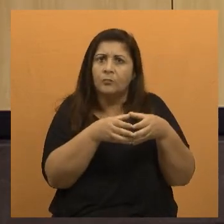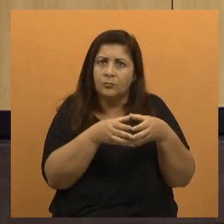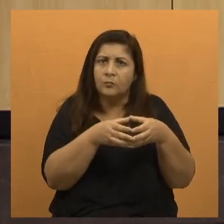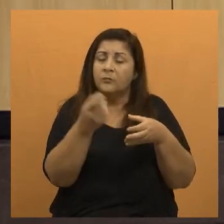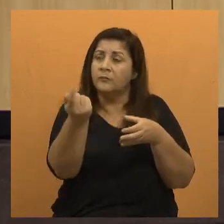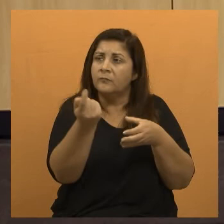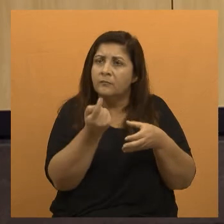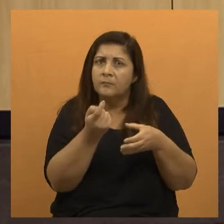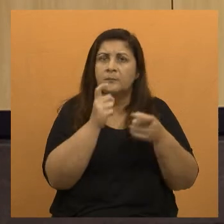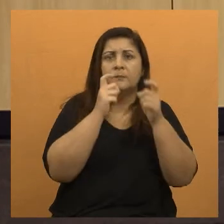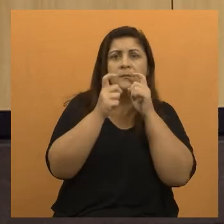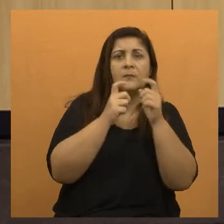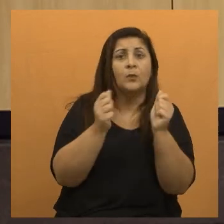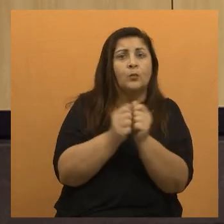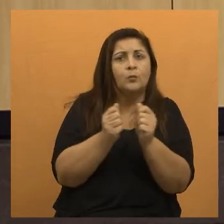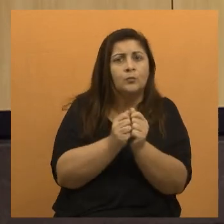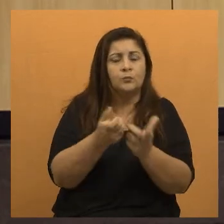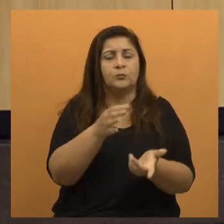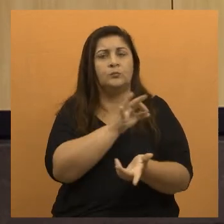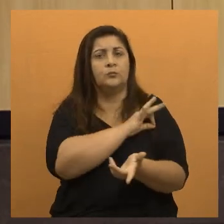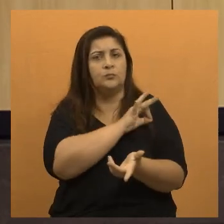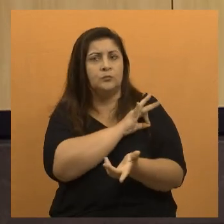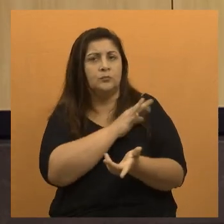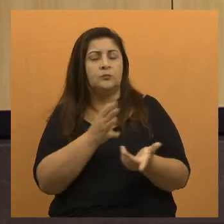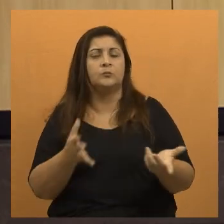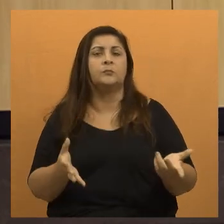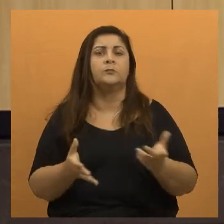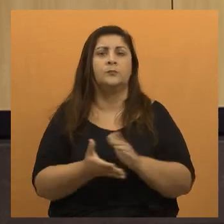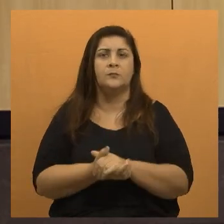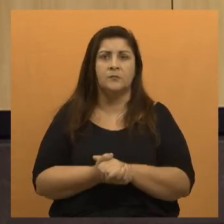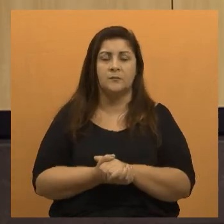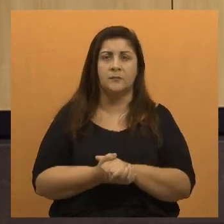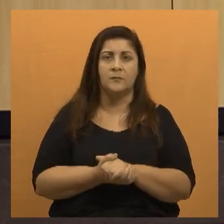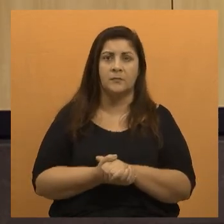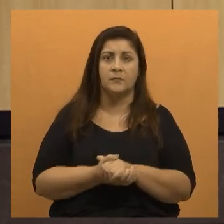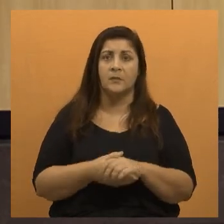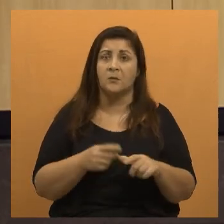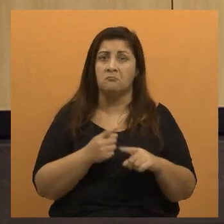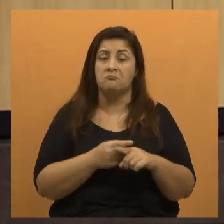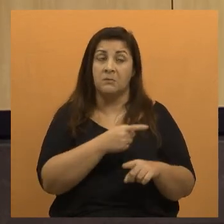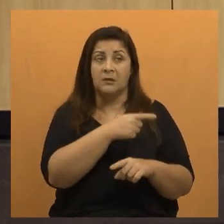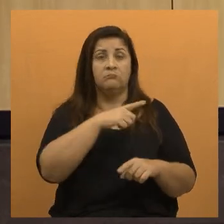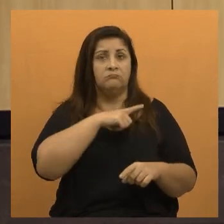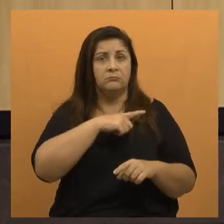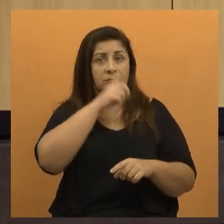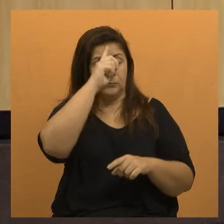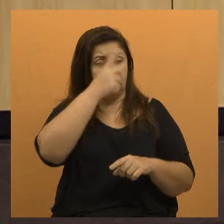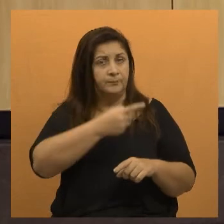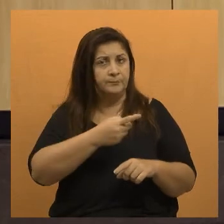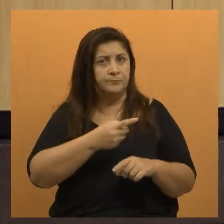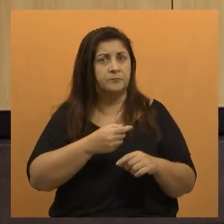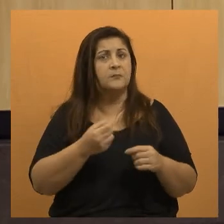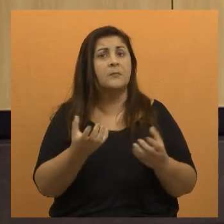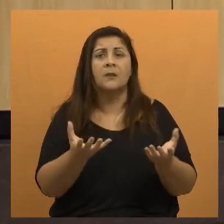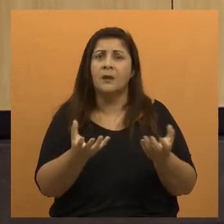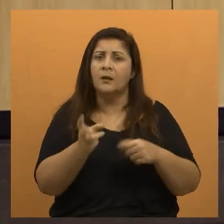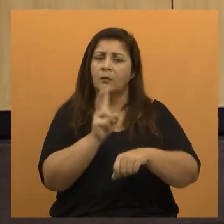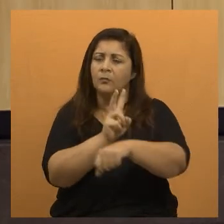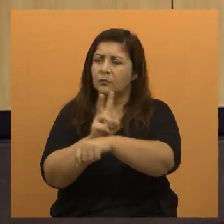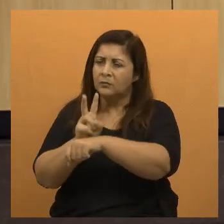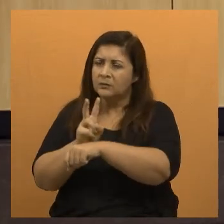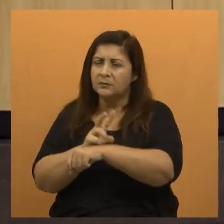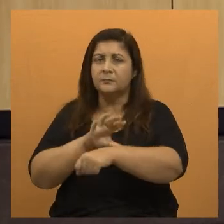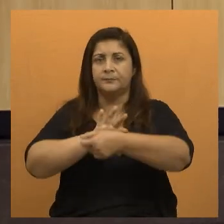reúne junto com os poderes que são, por direito, autoridades que zelam pela segurança do